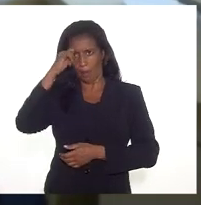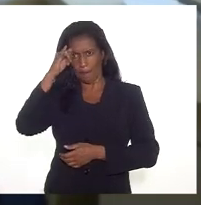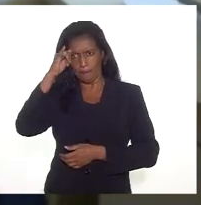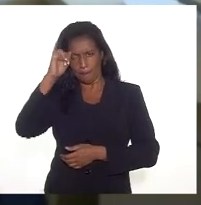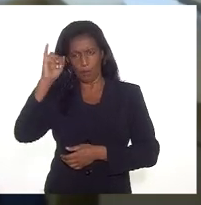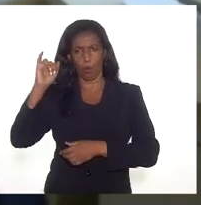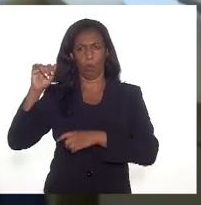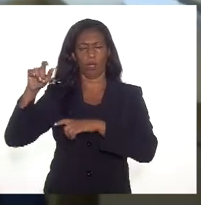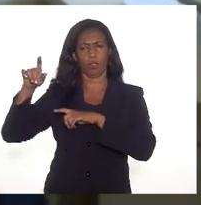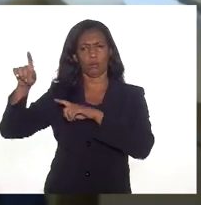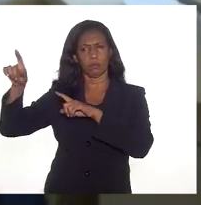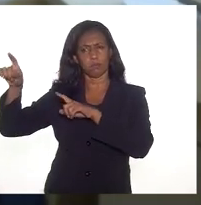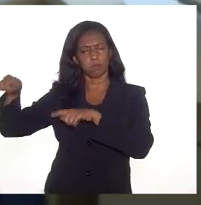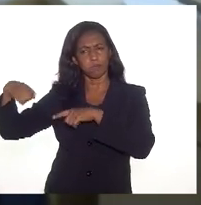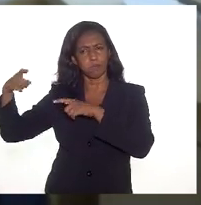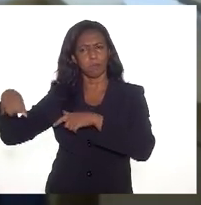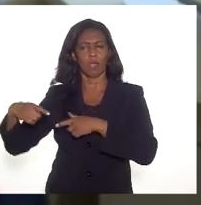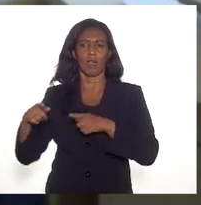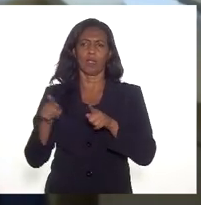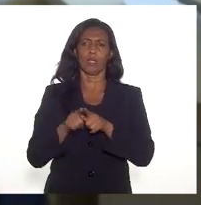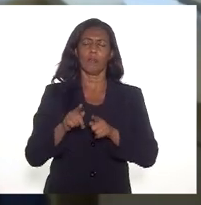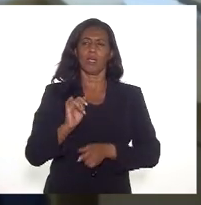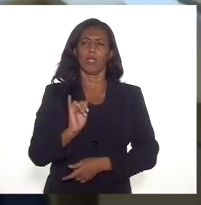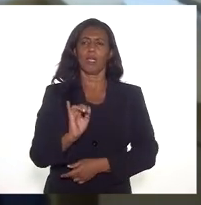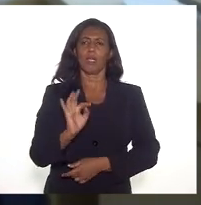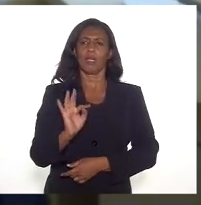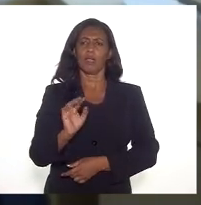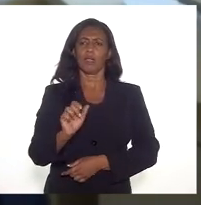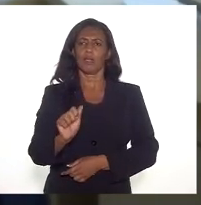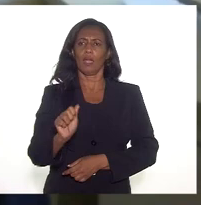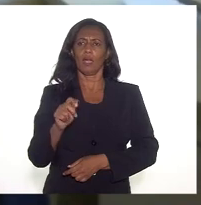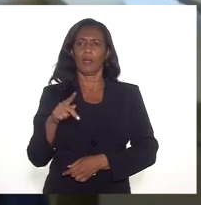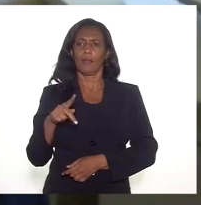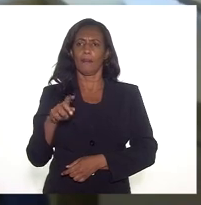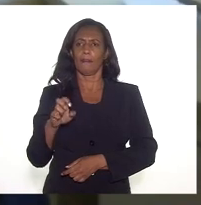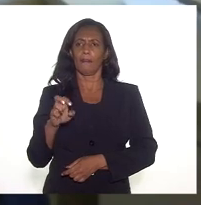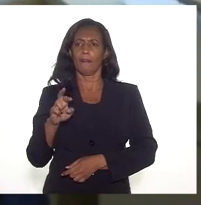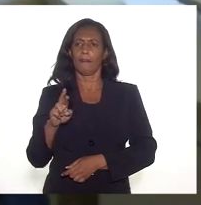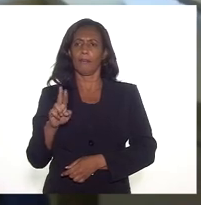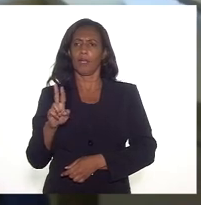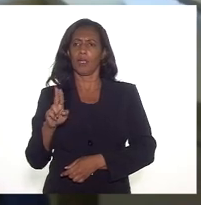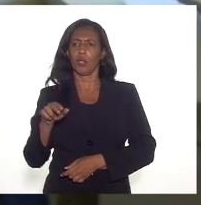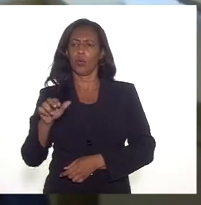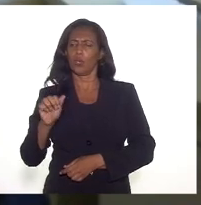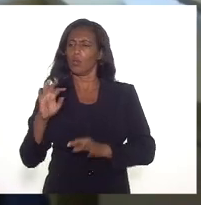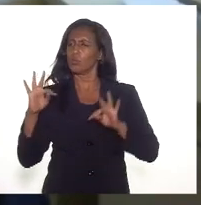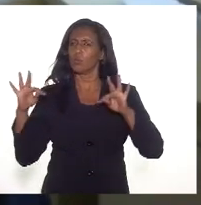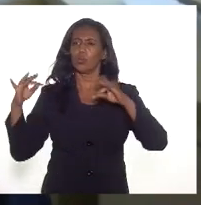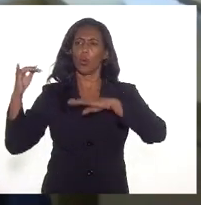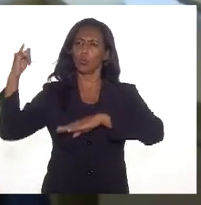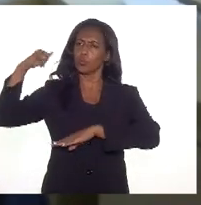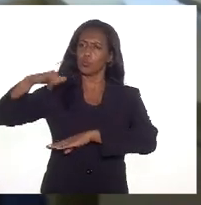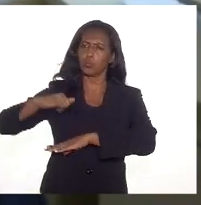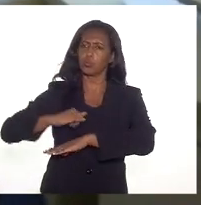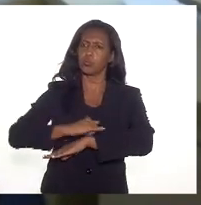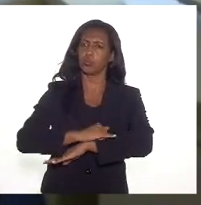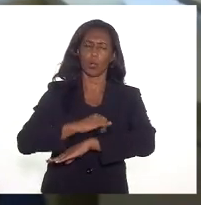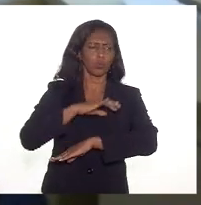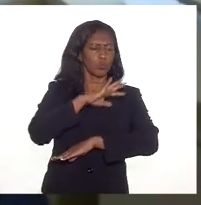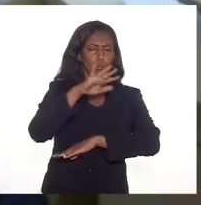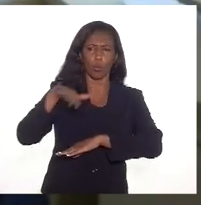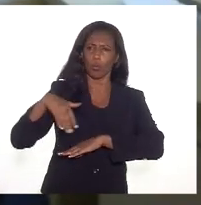como é o de Itaperuna, né? E todos os aeroportos de uma forma geral. Então, eu acho